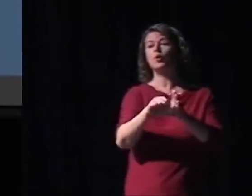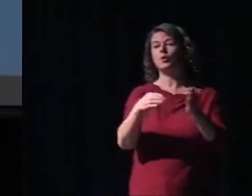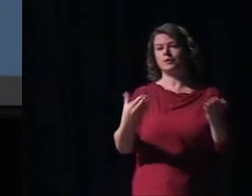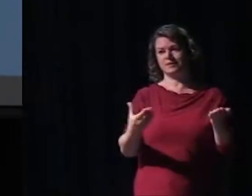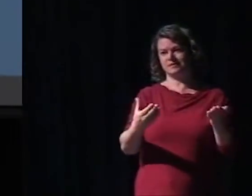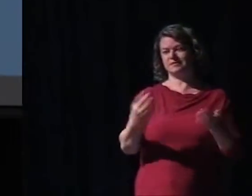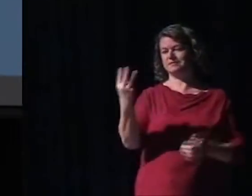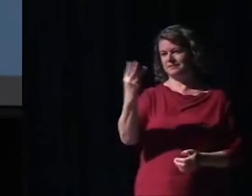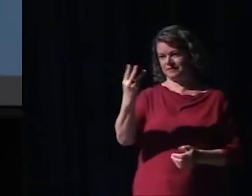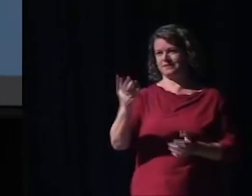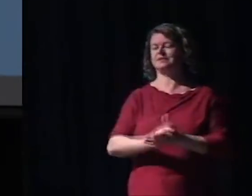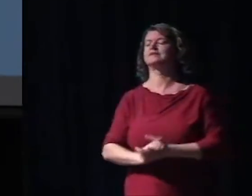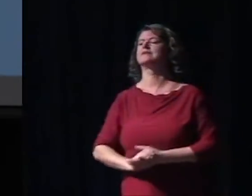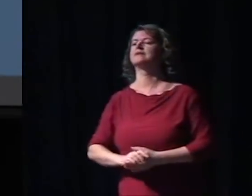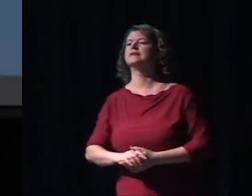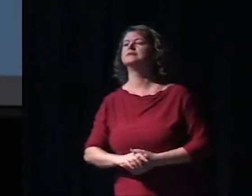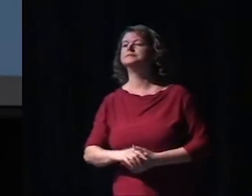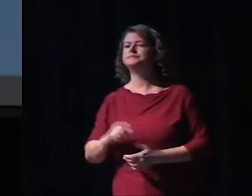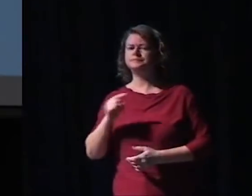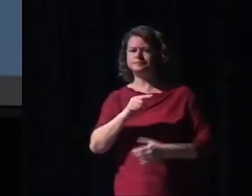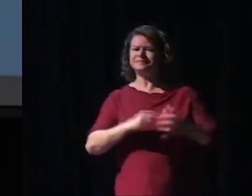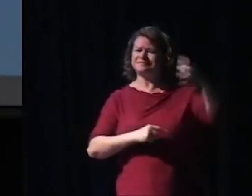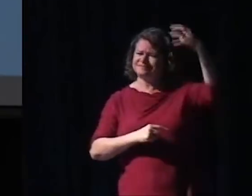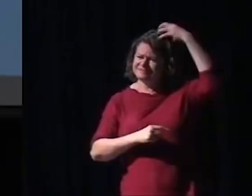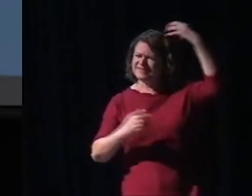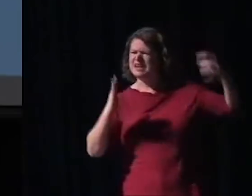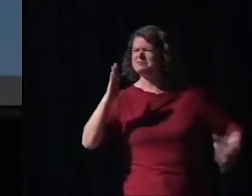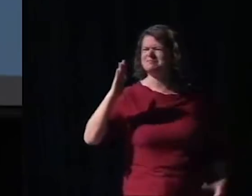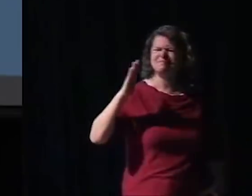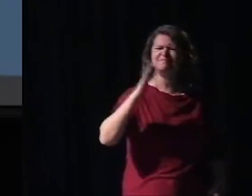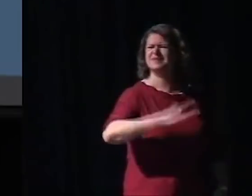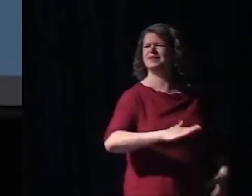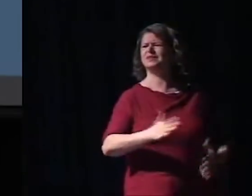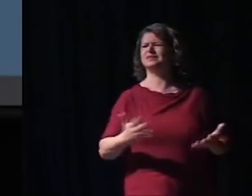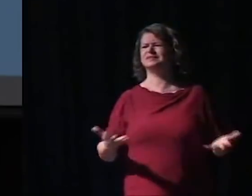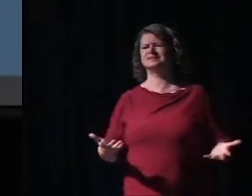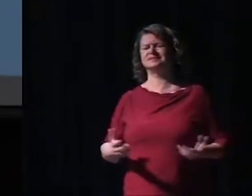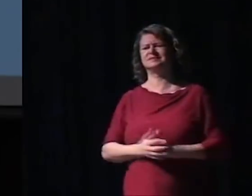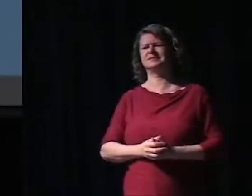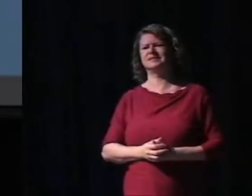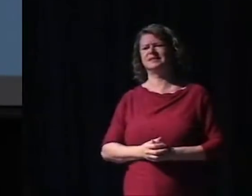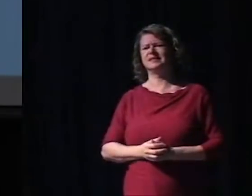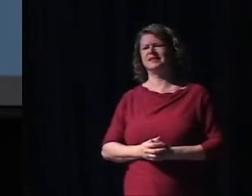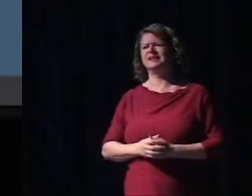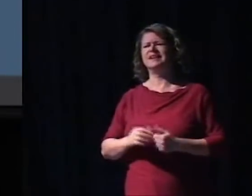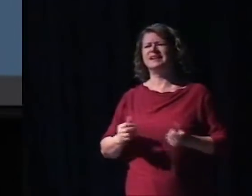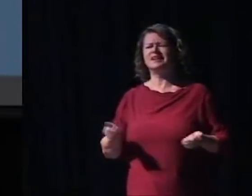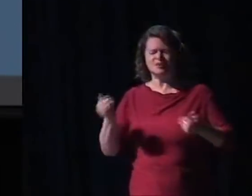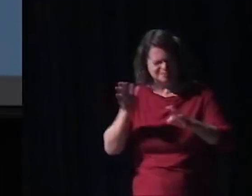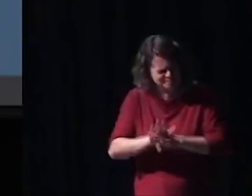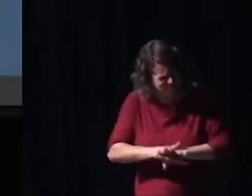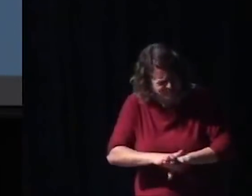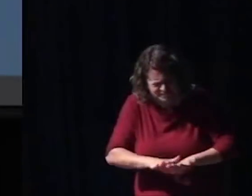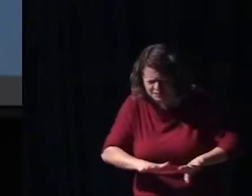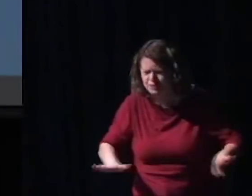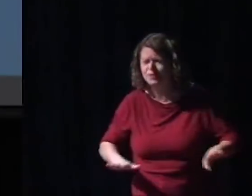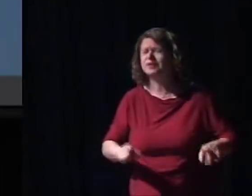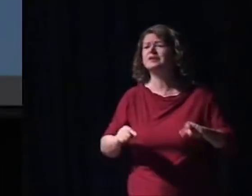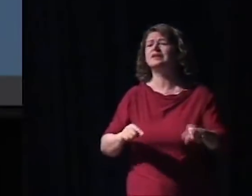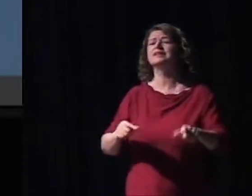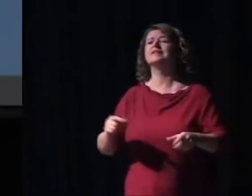Ele se humilha. Ele se derrama diante de Deus e Deus o traz. Ele estava preso na